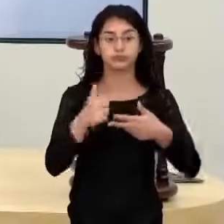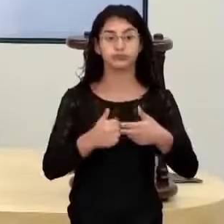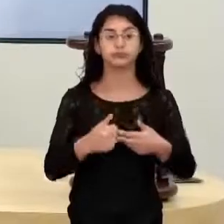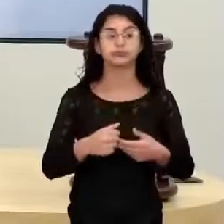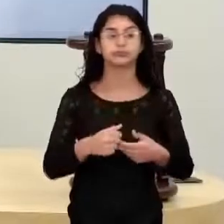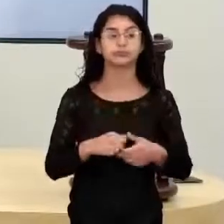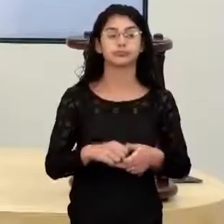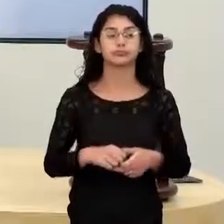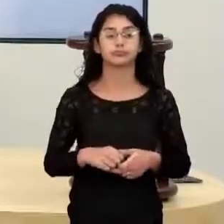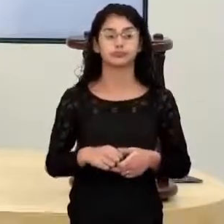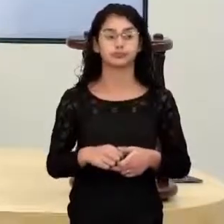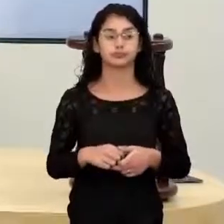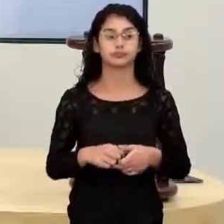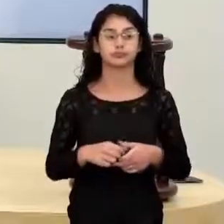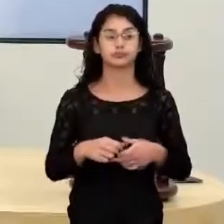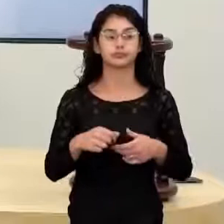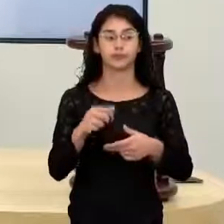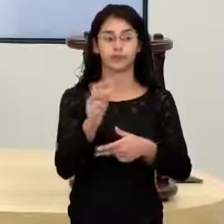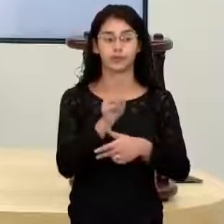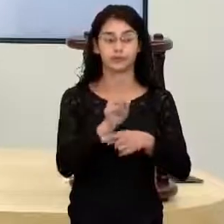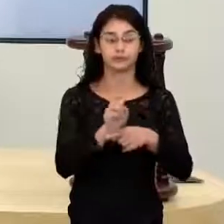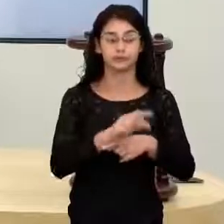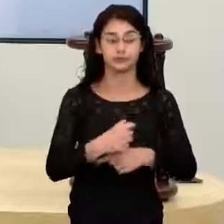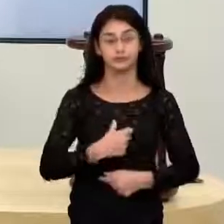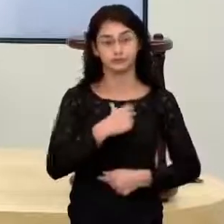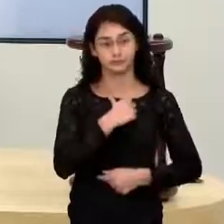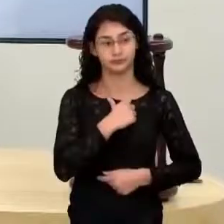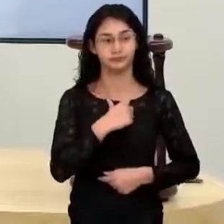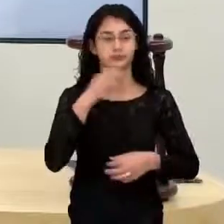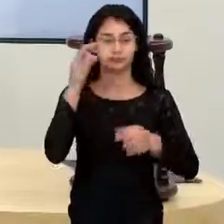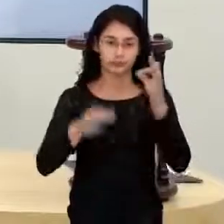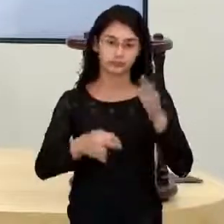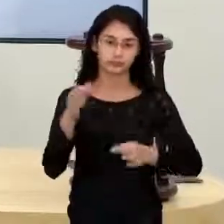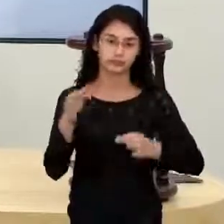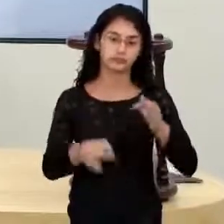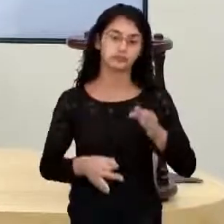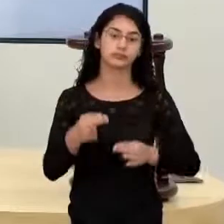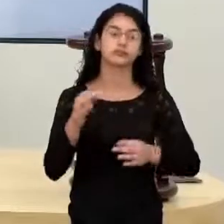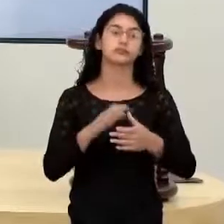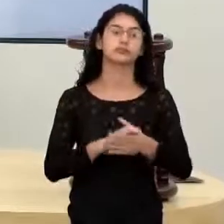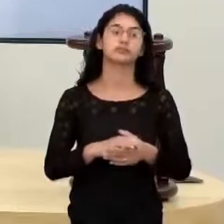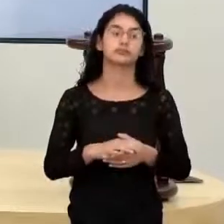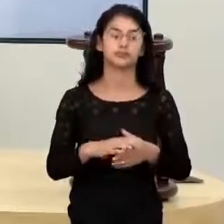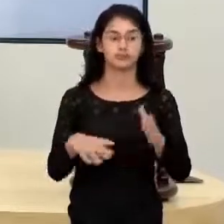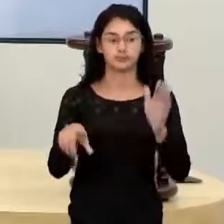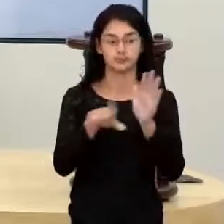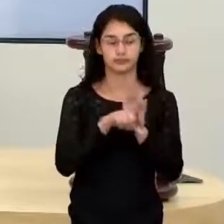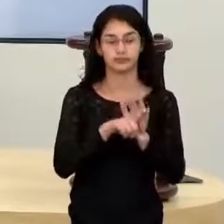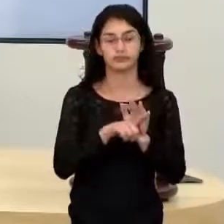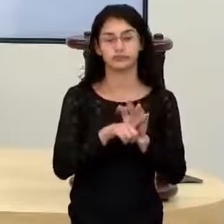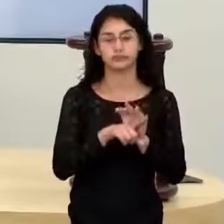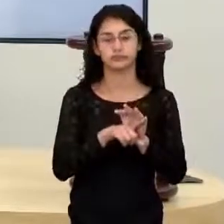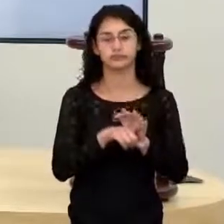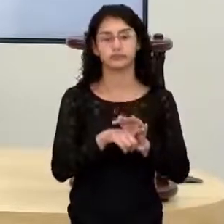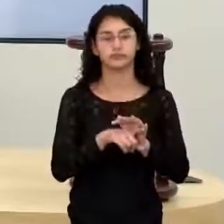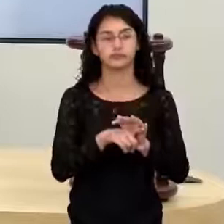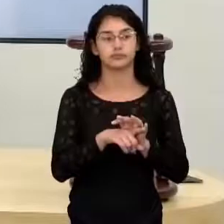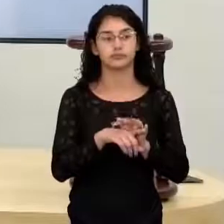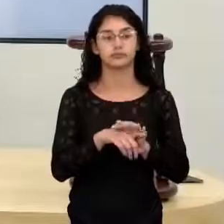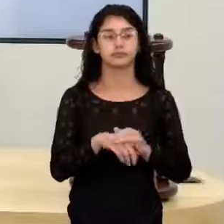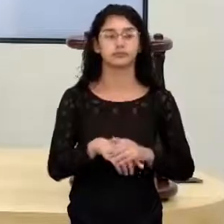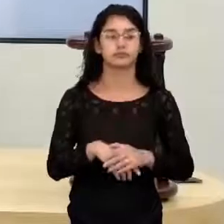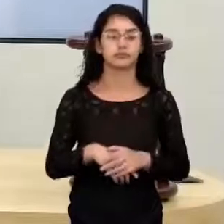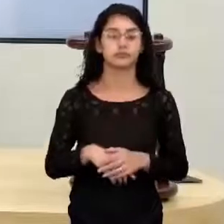Executivo fiscaliza o Judiciário, que fiscaliza, aliás, fiscaliza o Legislativo, que fiscaliza o